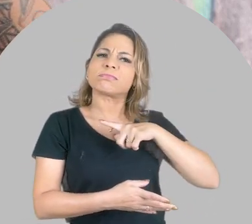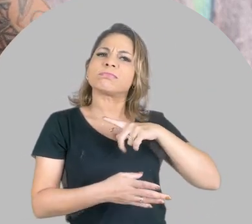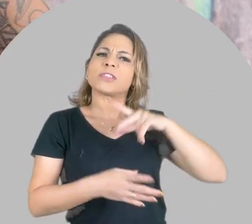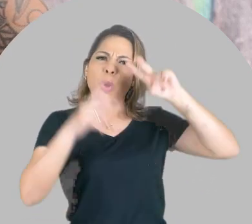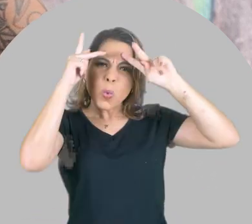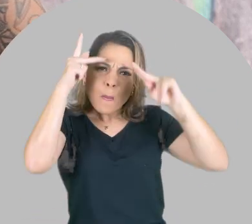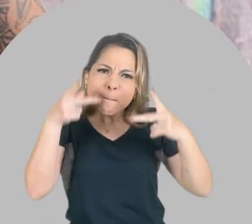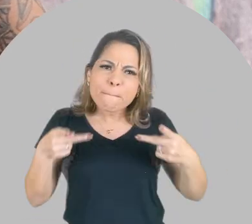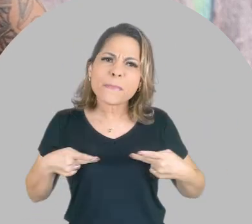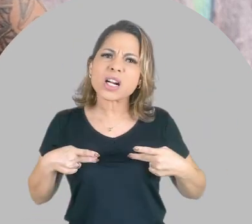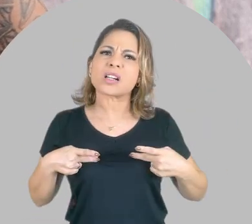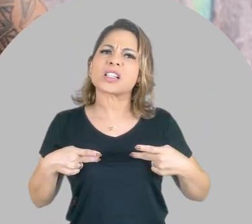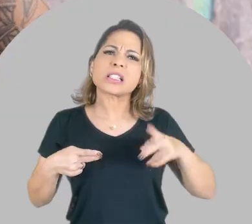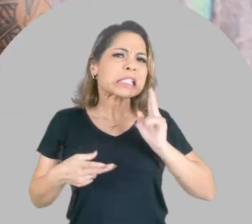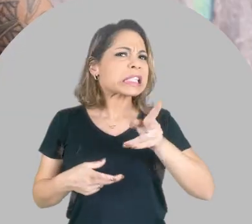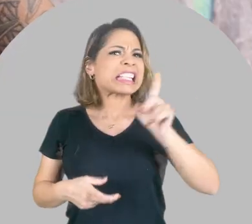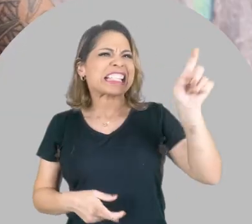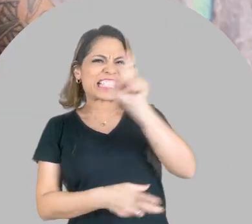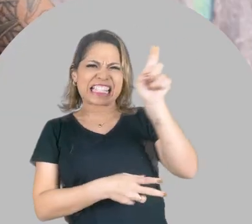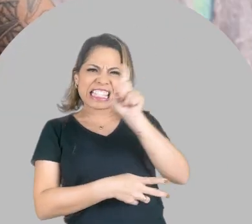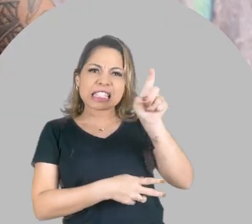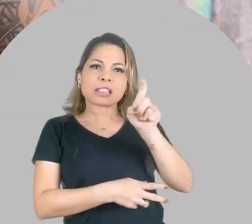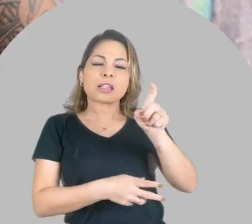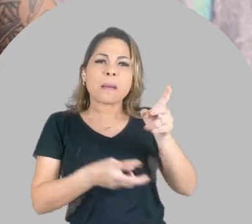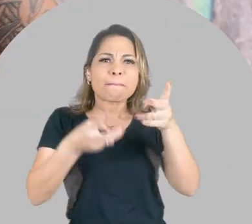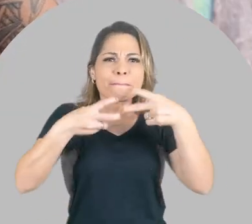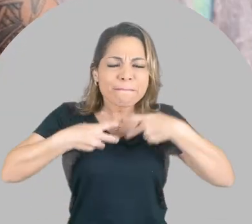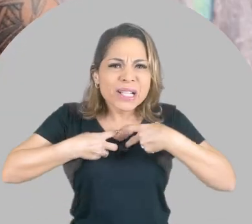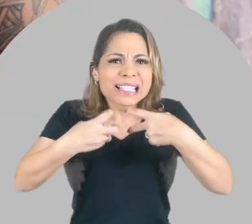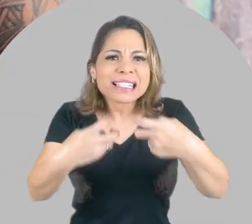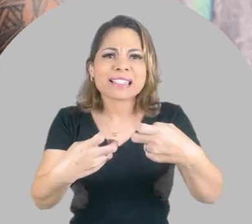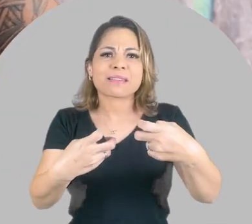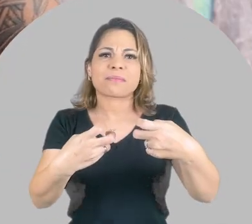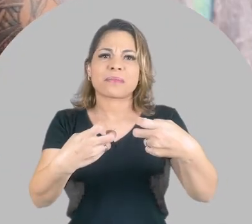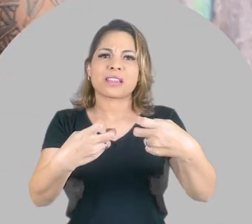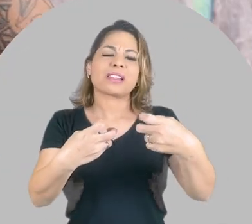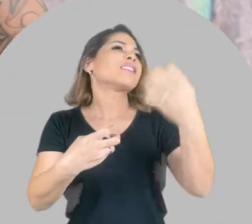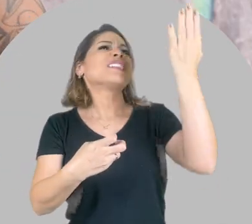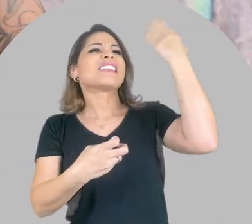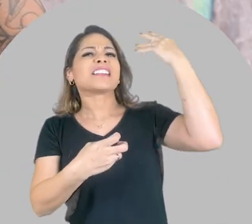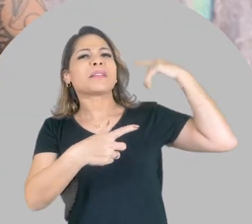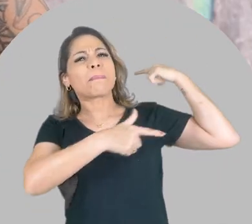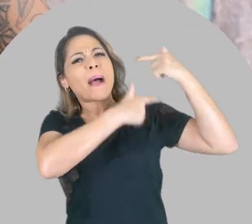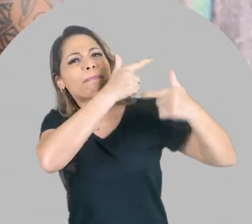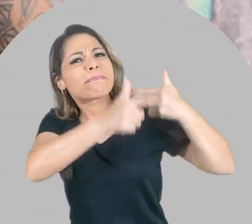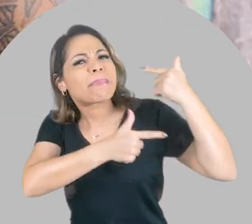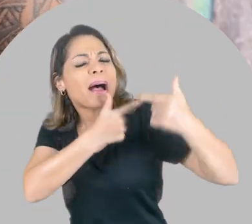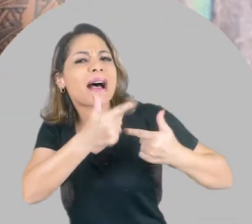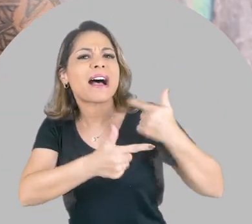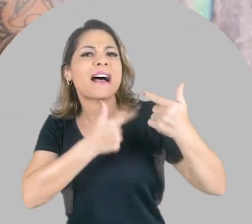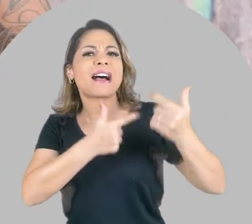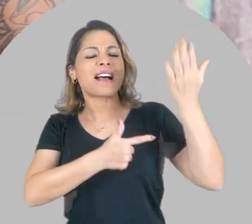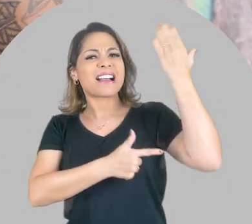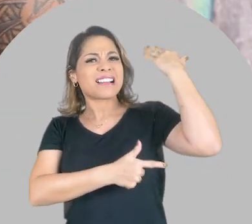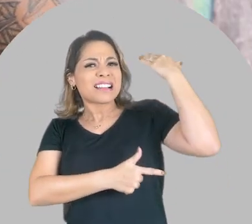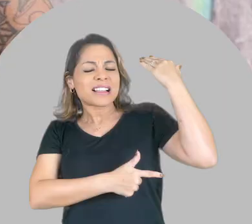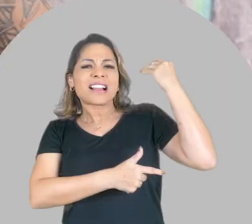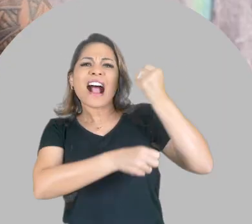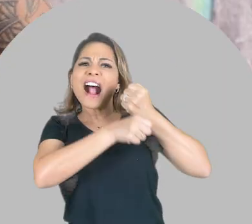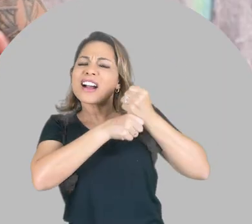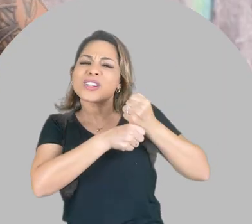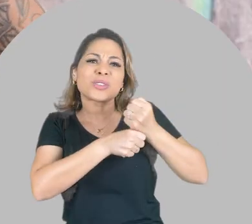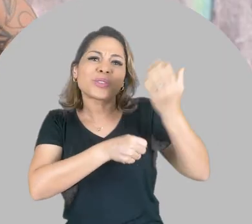da humanidade. A humanidade sempre pichou para se identificar, parceiro. Desde os rupestres, dos caras da casa do cara, da pé